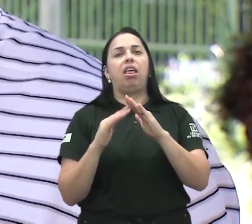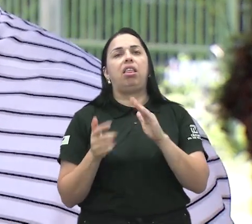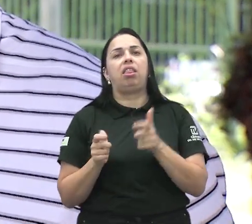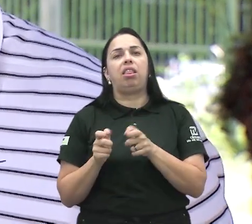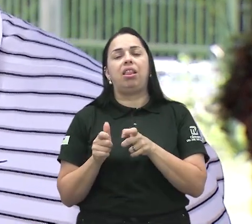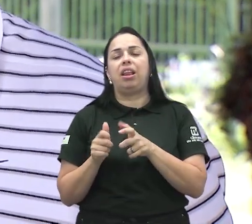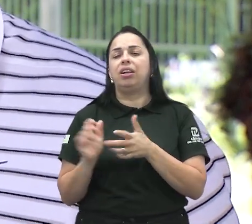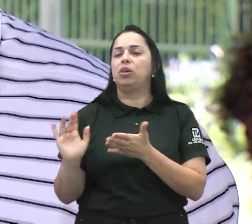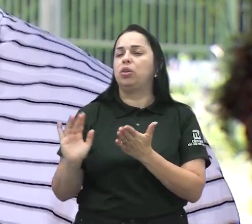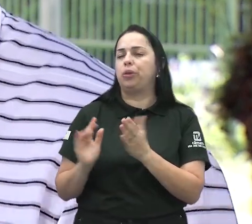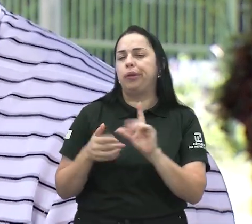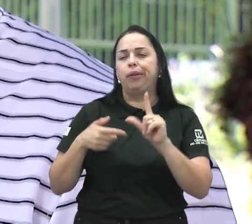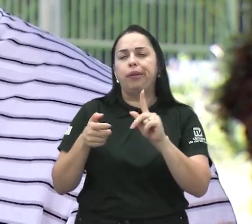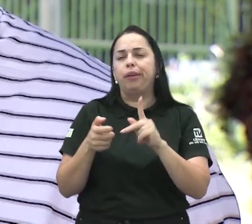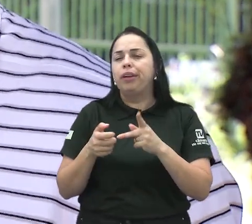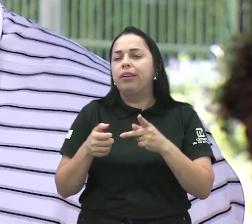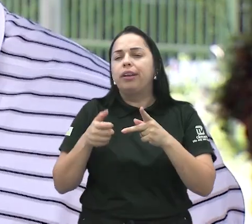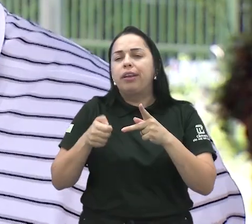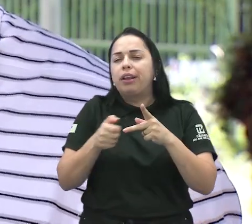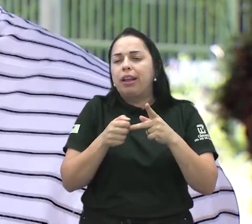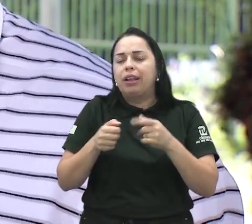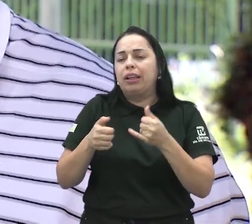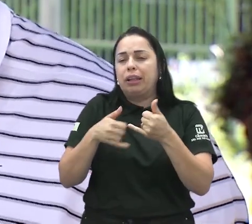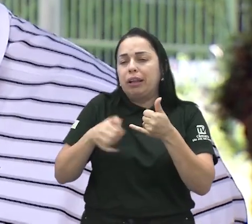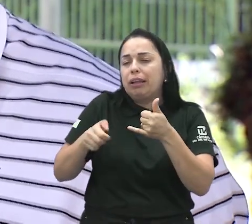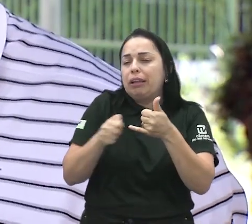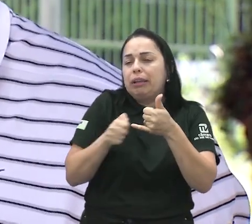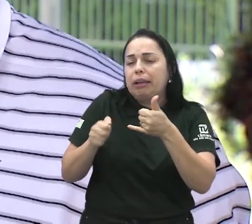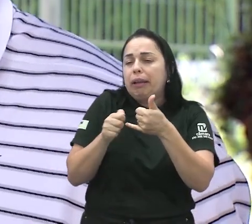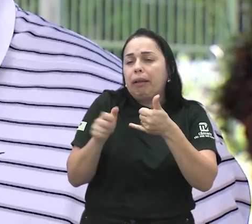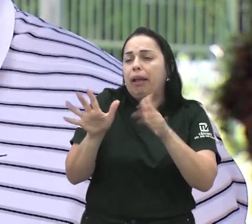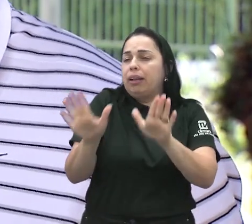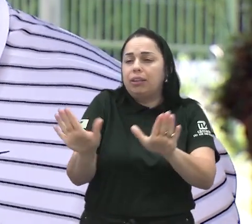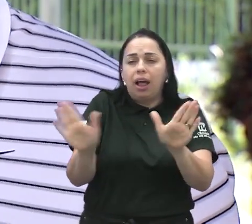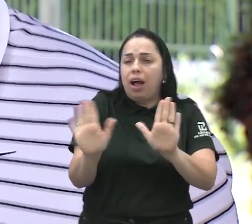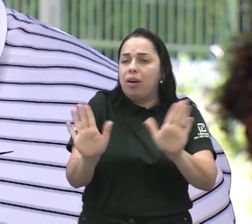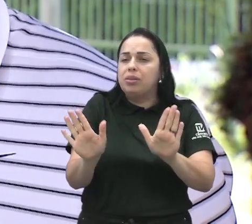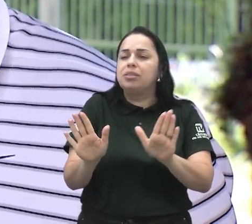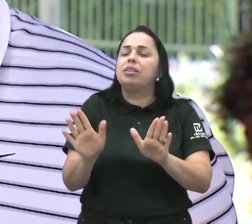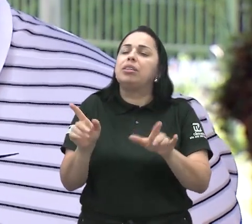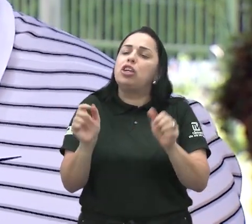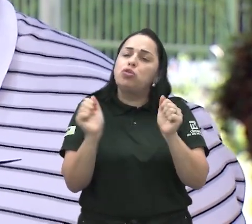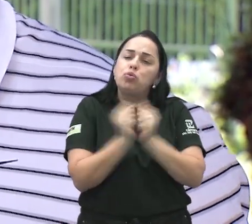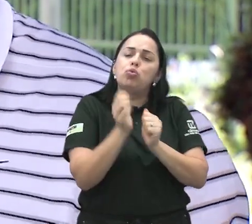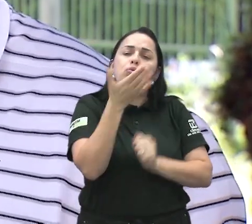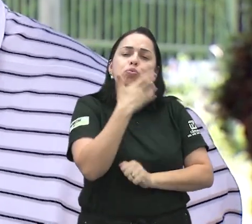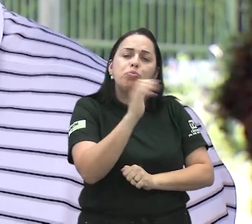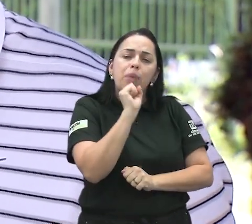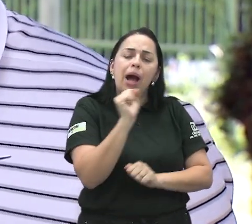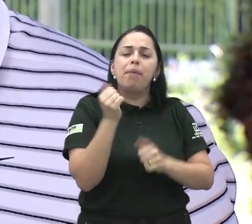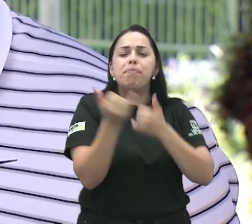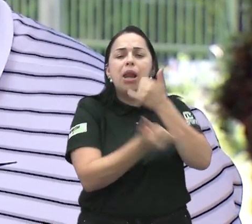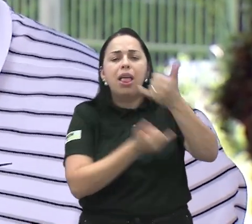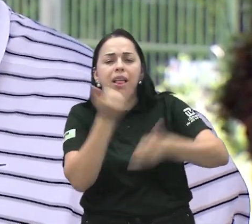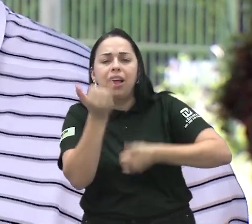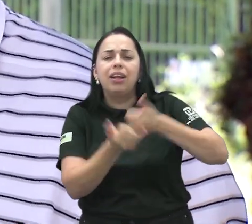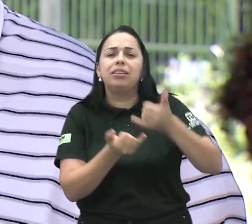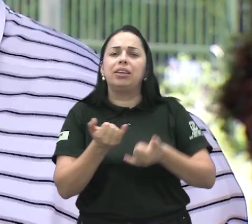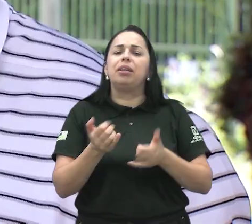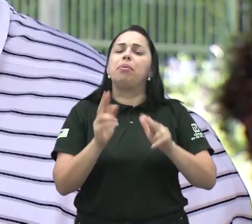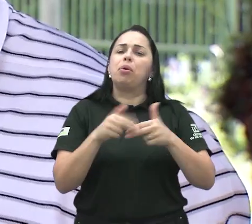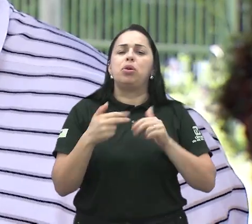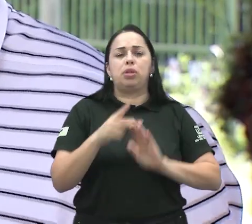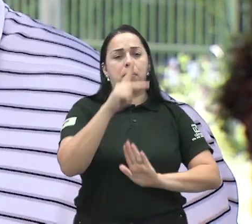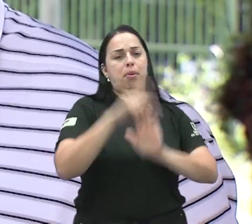fiquem em casa ali, no videogame, no celular, toda aquela conectividade, né? Poder também, em momento de lazer com os pais e seus